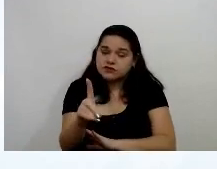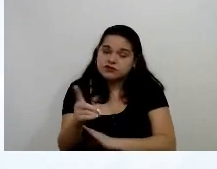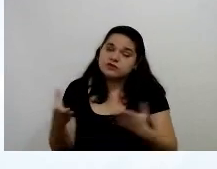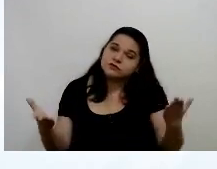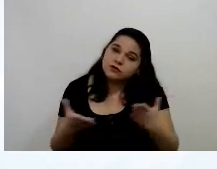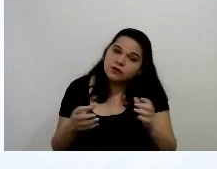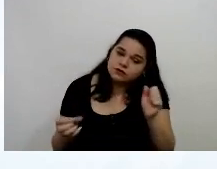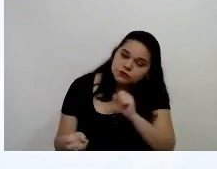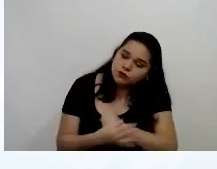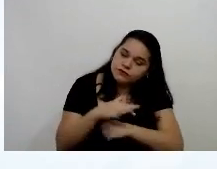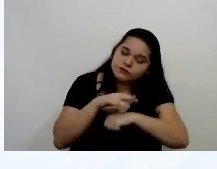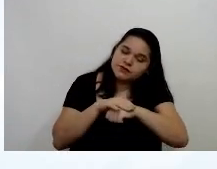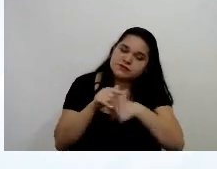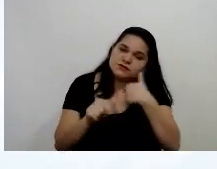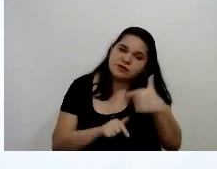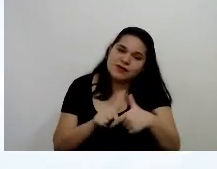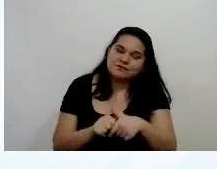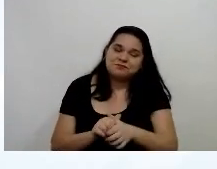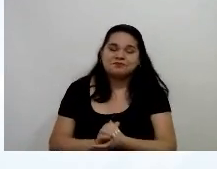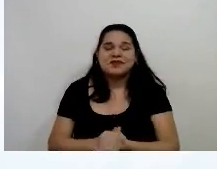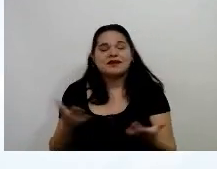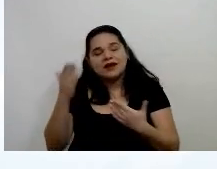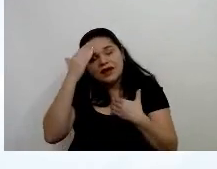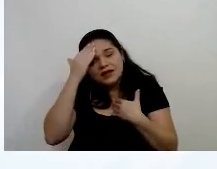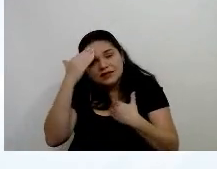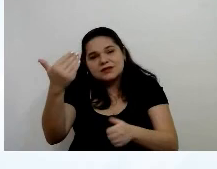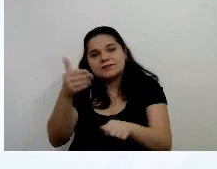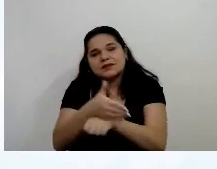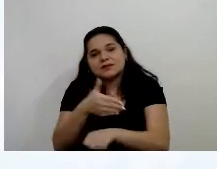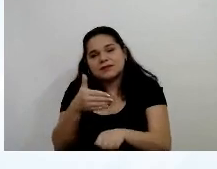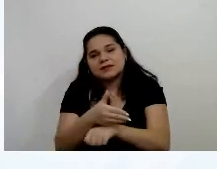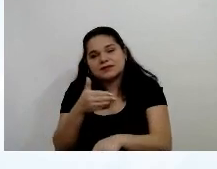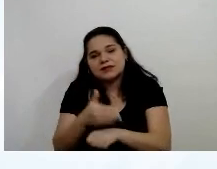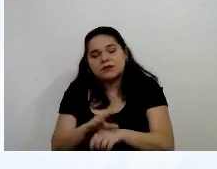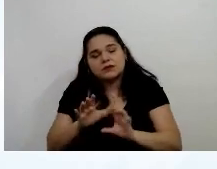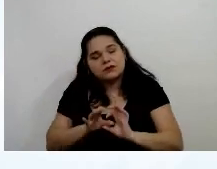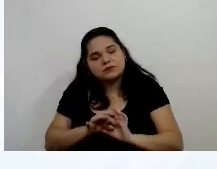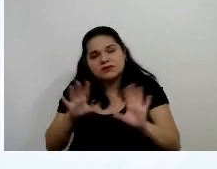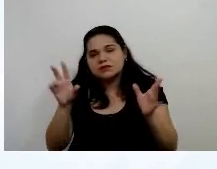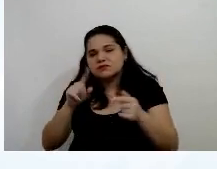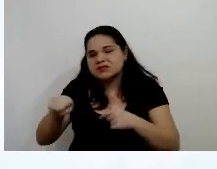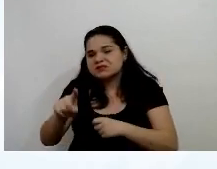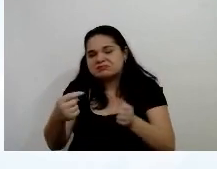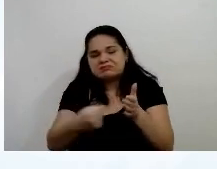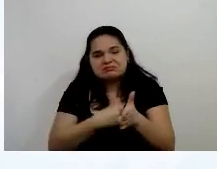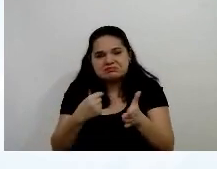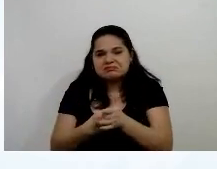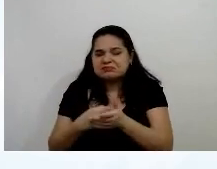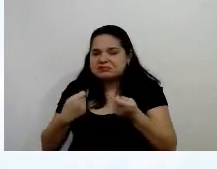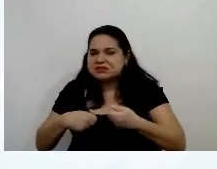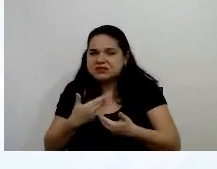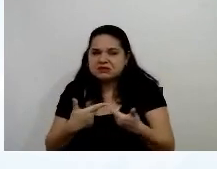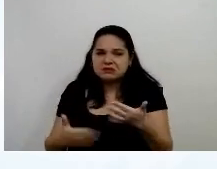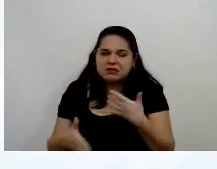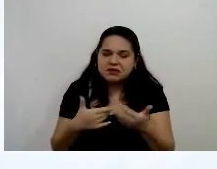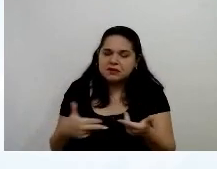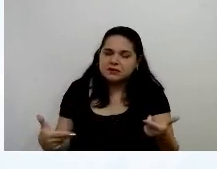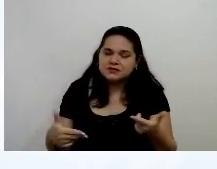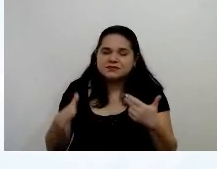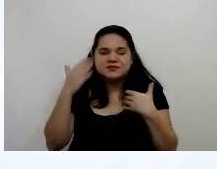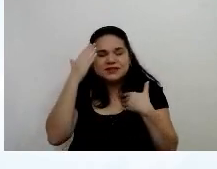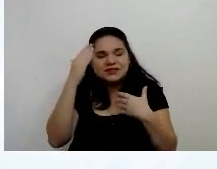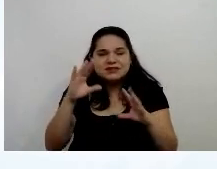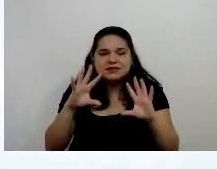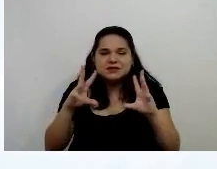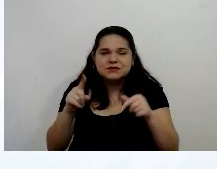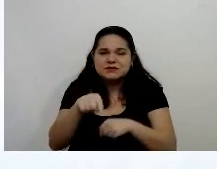Queria agradecer novamente a Abílio pela participação, nos colocar à disposição, desejar a todos os companheiros nobres e dias aí um bom